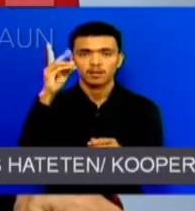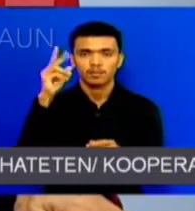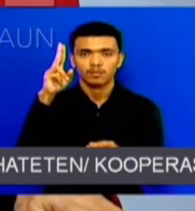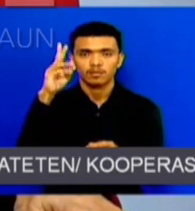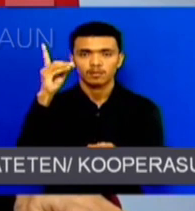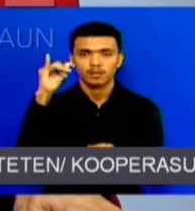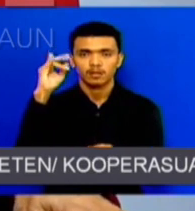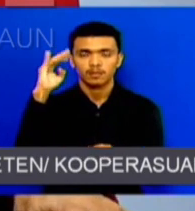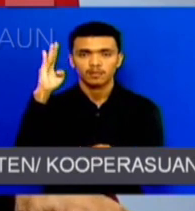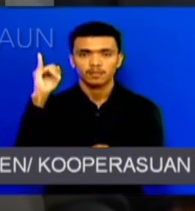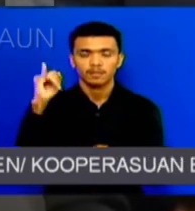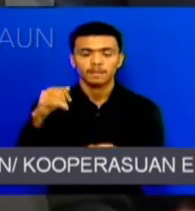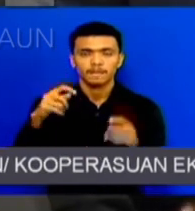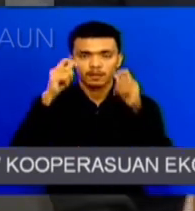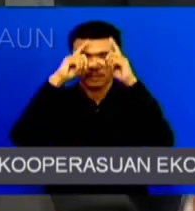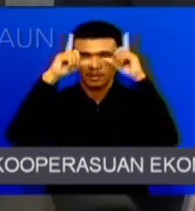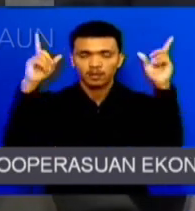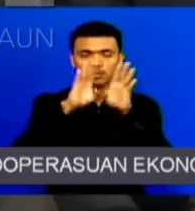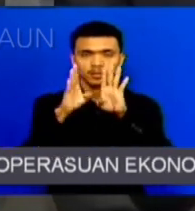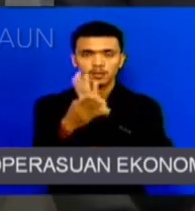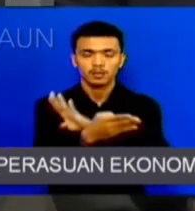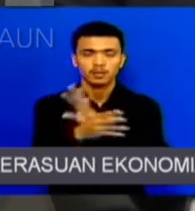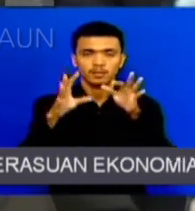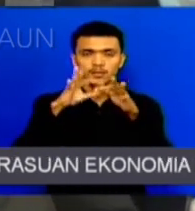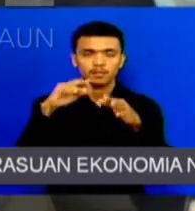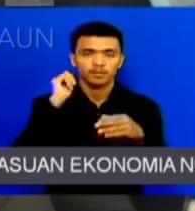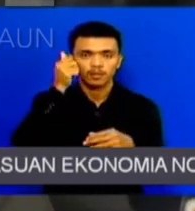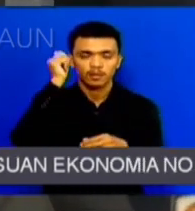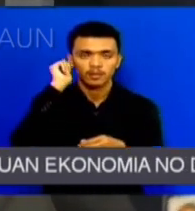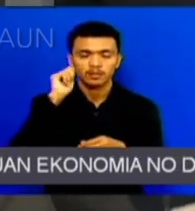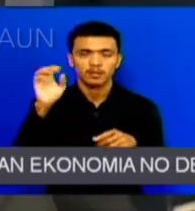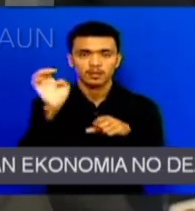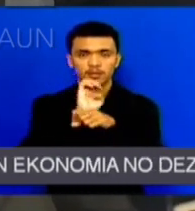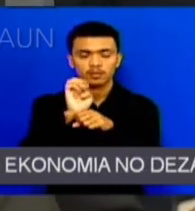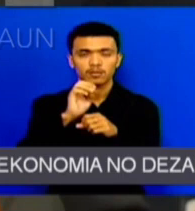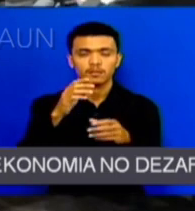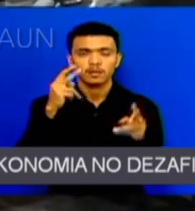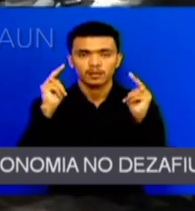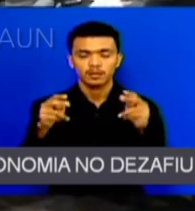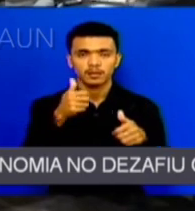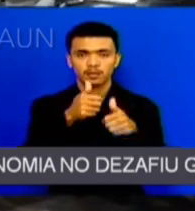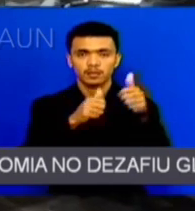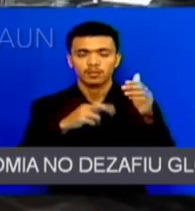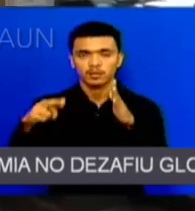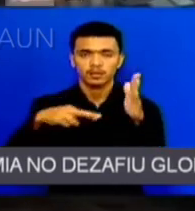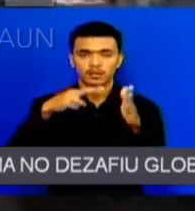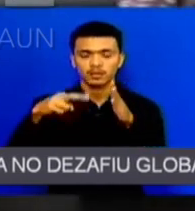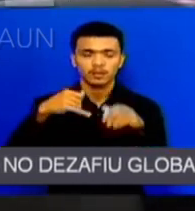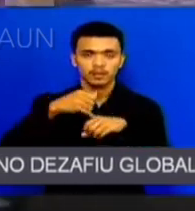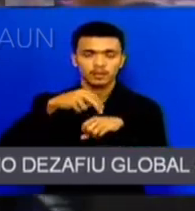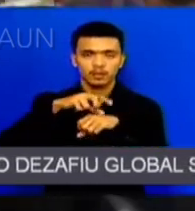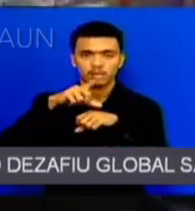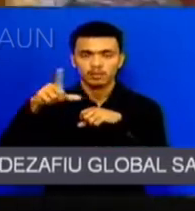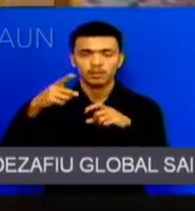Hactuir, Timor-Leste Mozato sai membro ASEAN. No ASEAN, bloco econômico e DDB tem que cumprir regras internacionais com